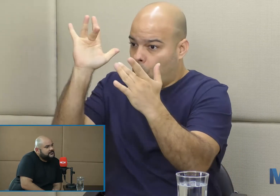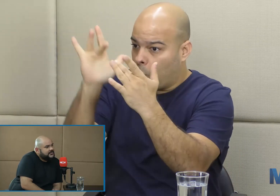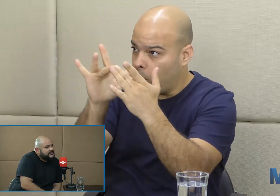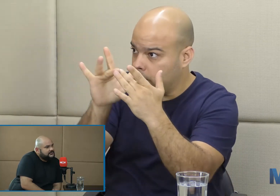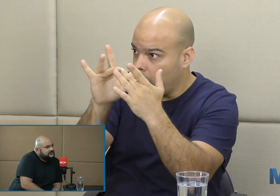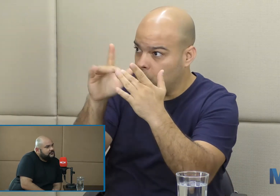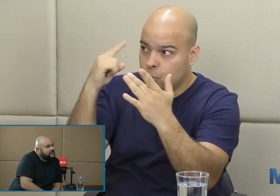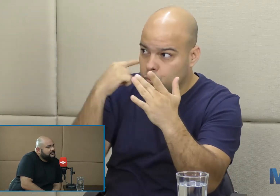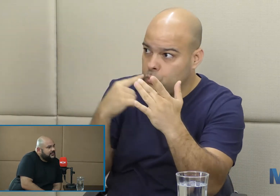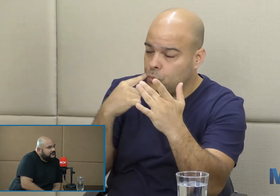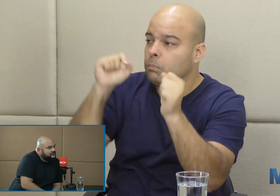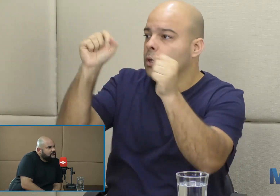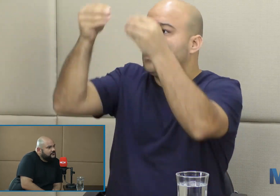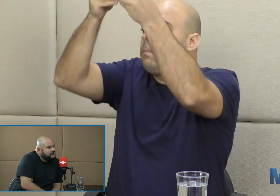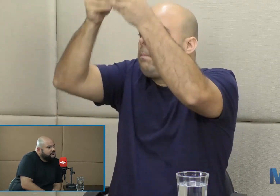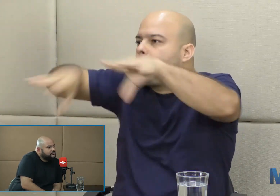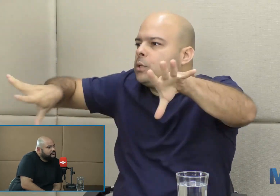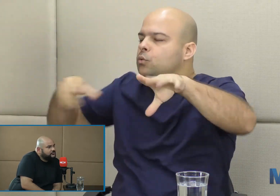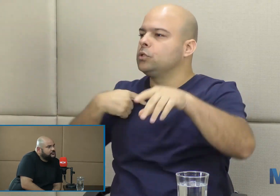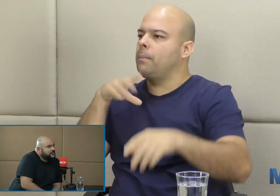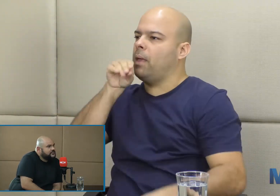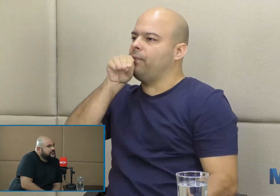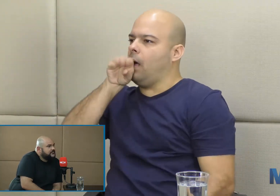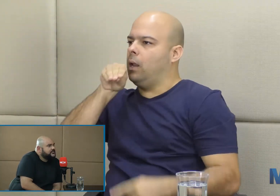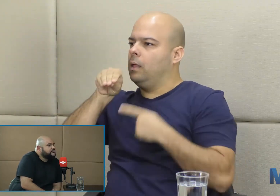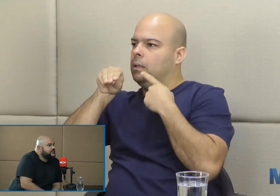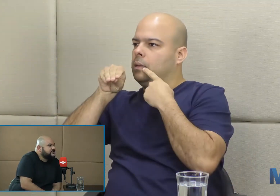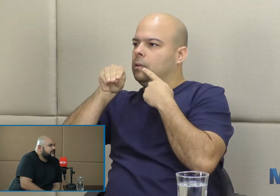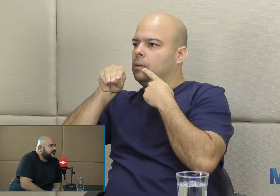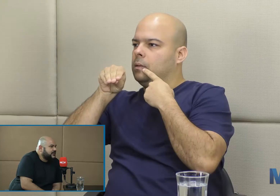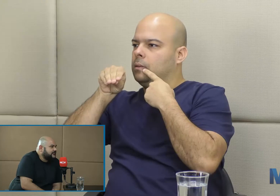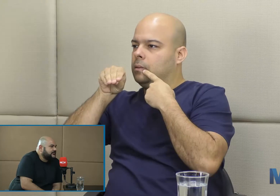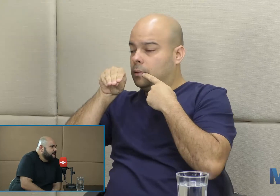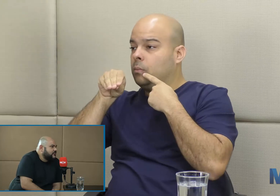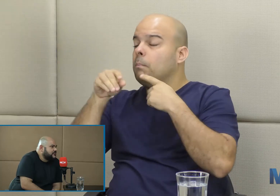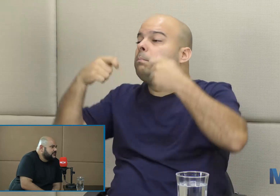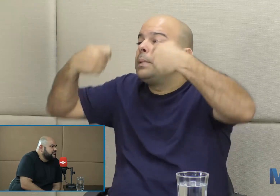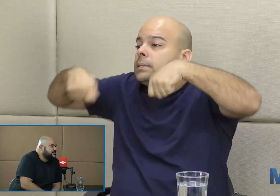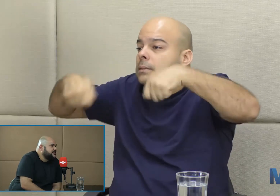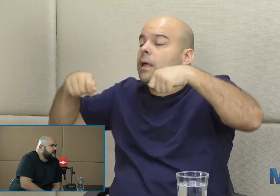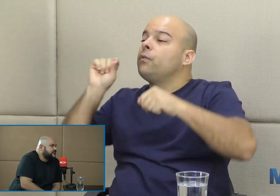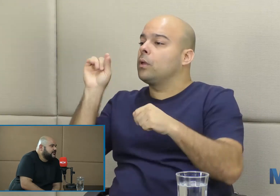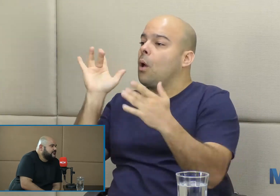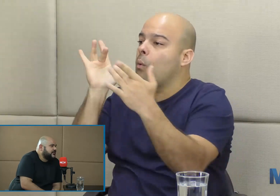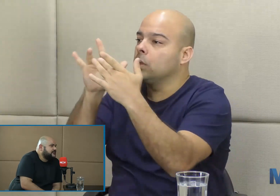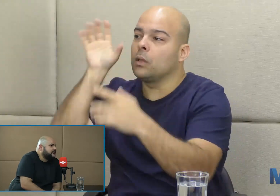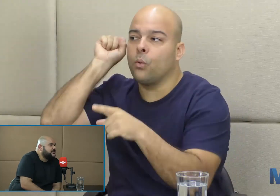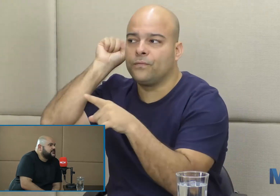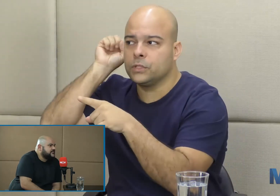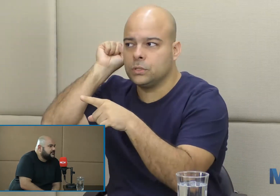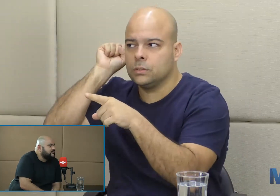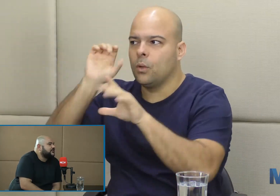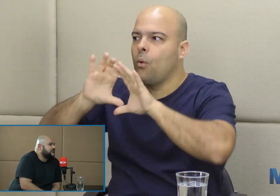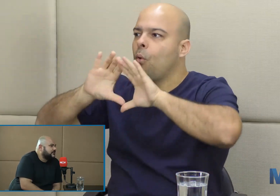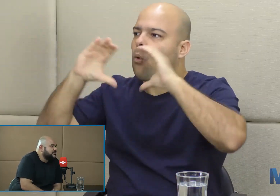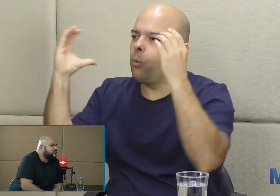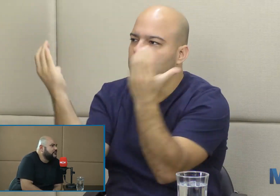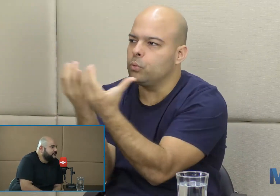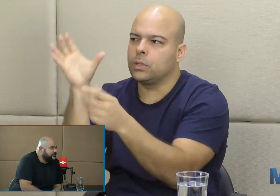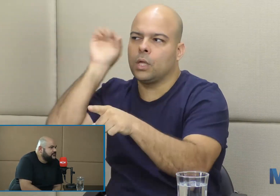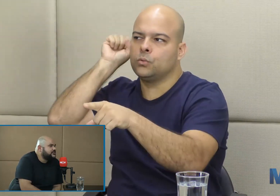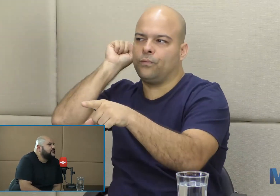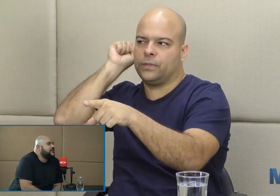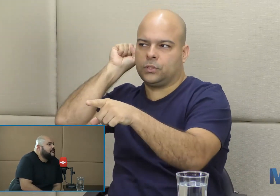Se ter o contato com outro surdo pode ter prejuízo na fala. Eu não vou conseguir desenvolver a fala, então precisa ter contato com a